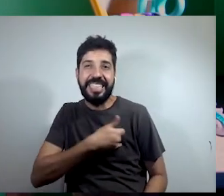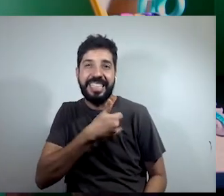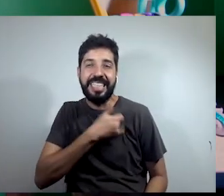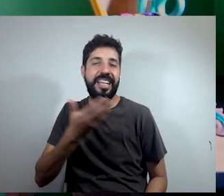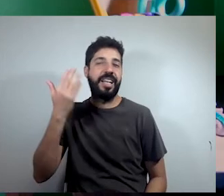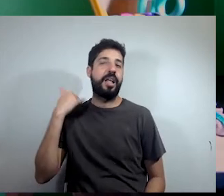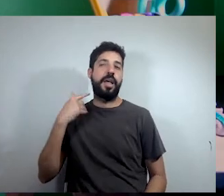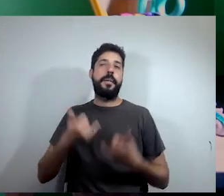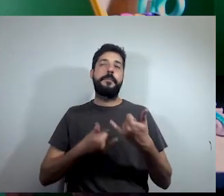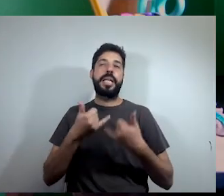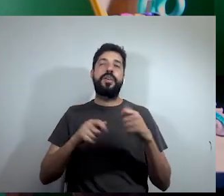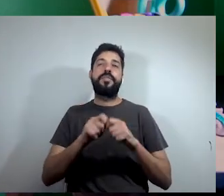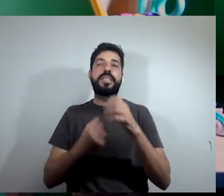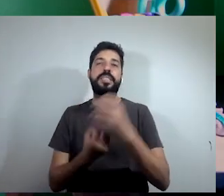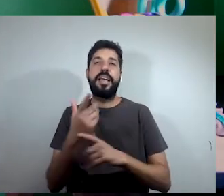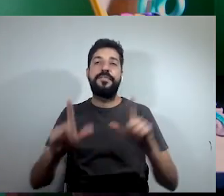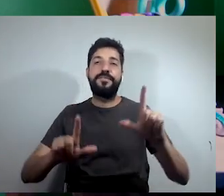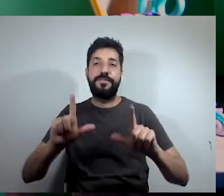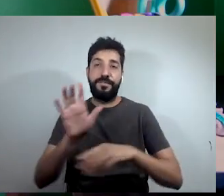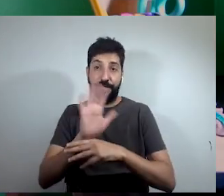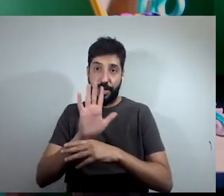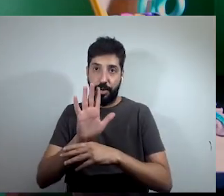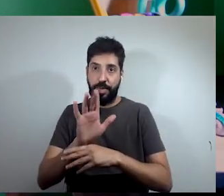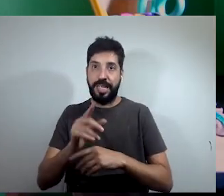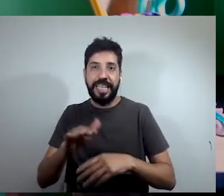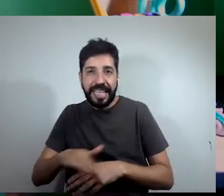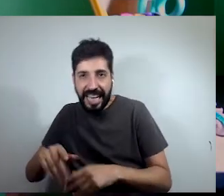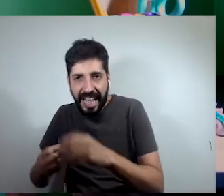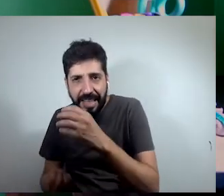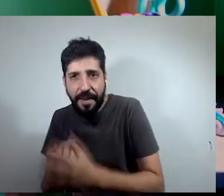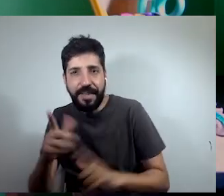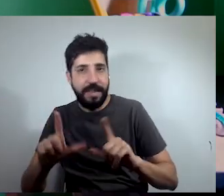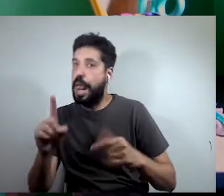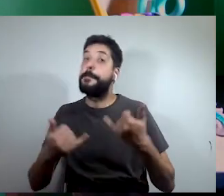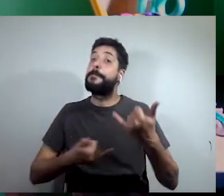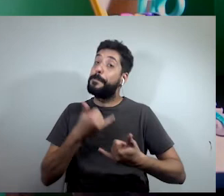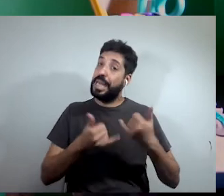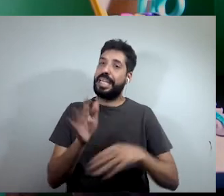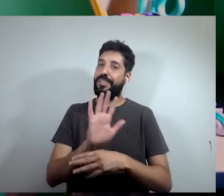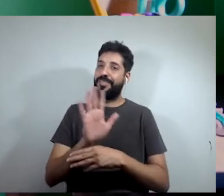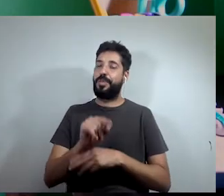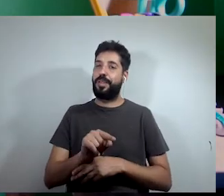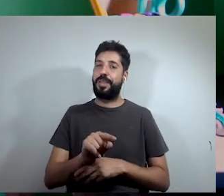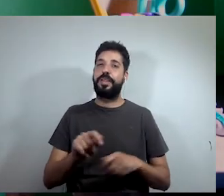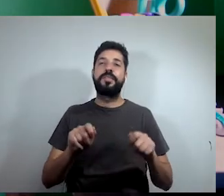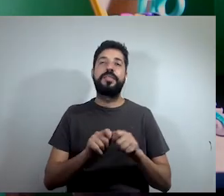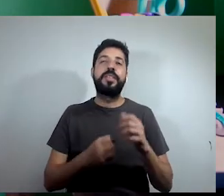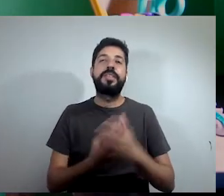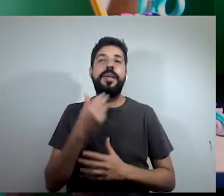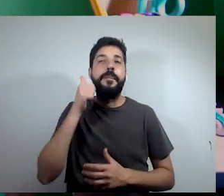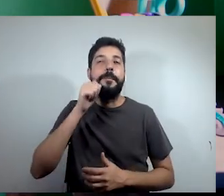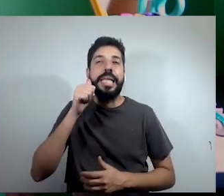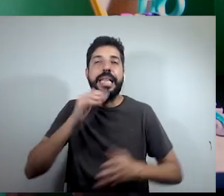vez brincou de fazer filme, porque criança não faz filme, criança brinca de fazer filme. Então a gente fez esse filme chamado A Menina Robô.